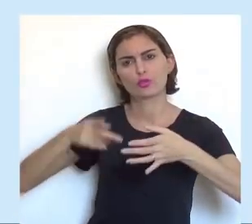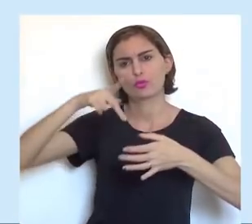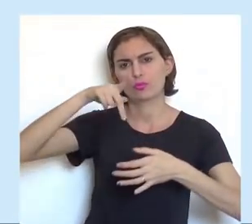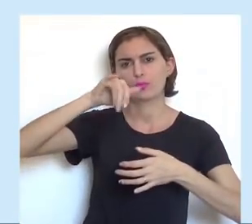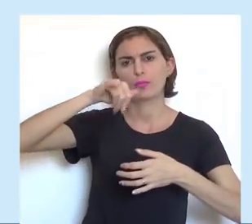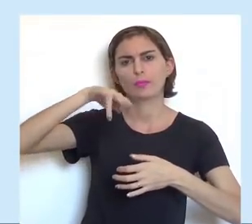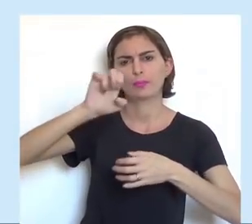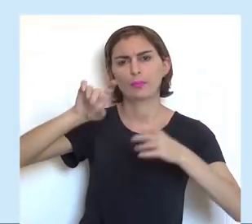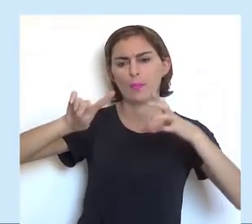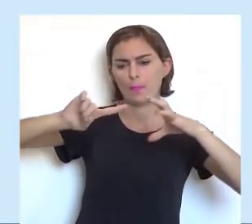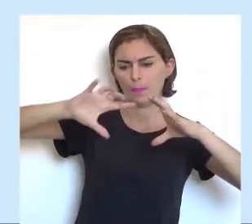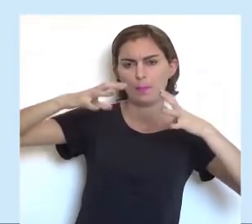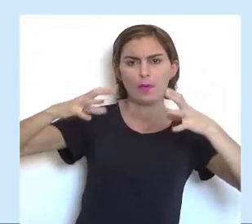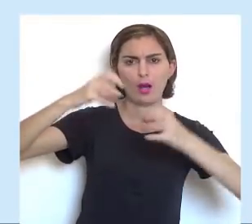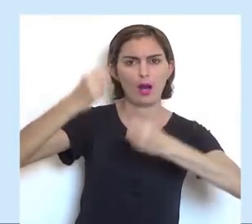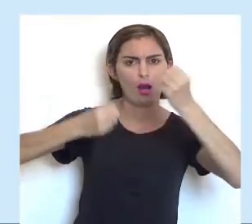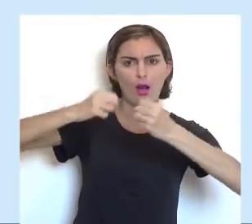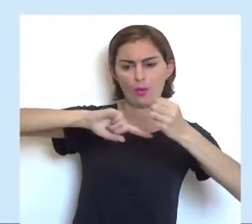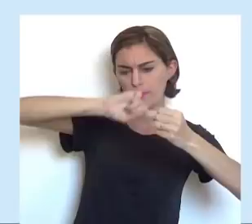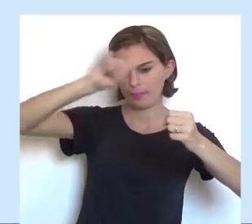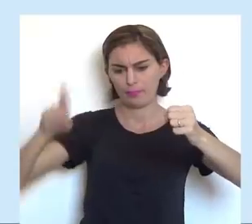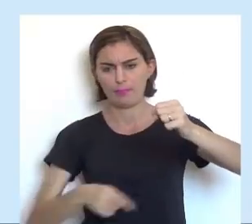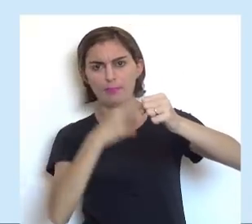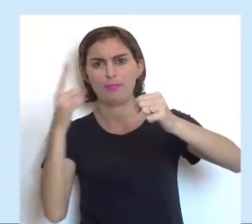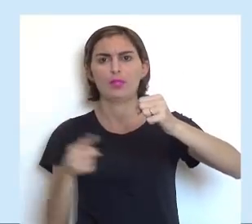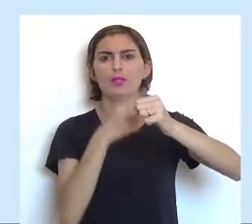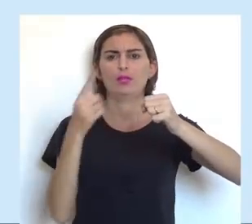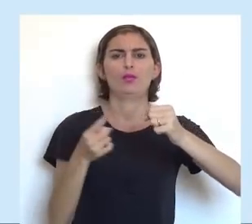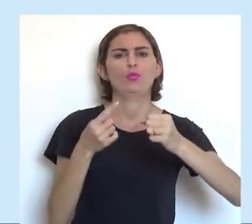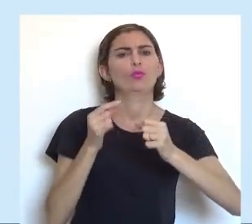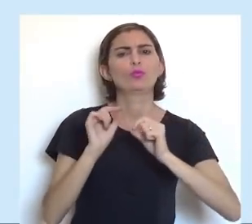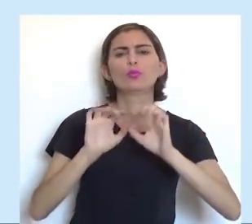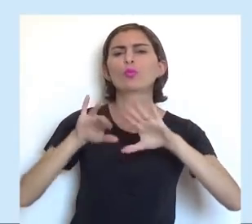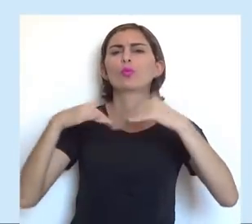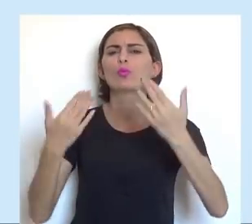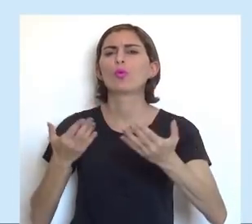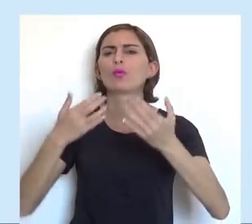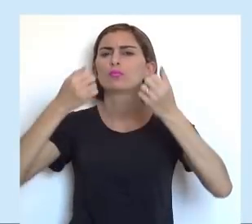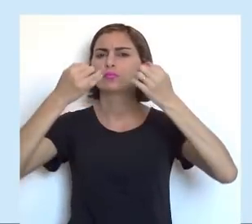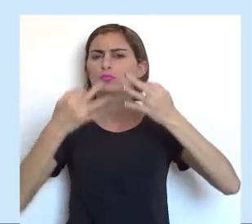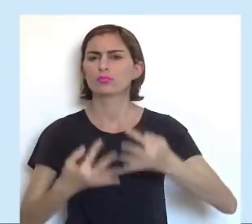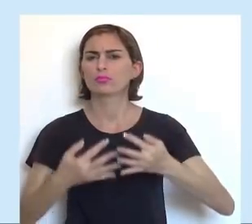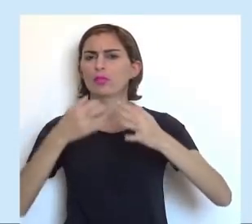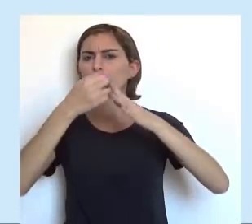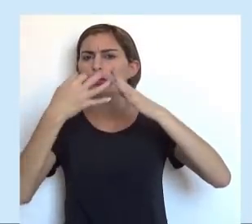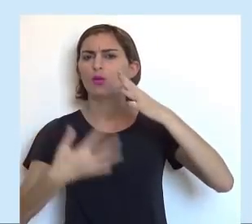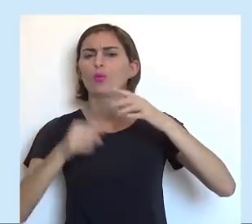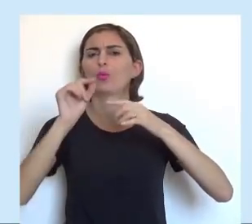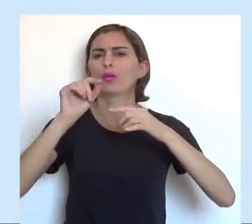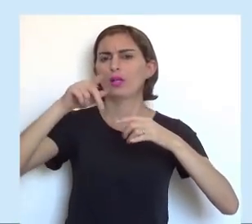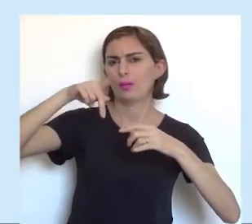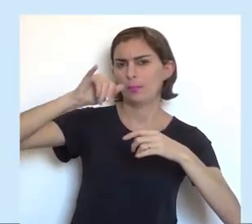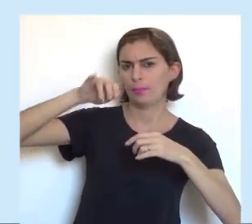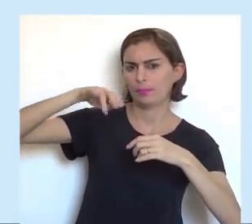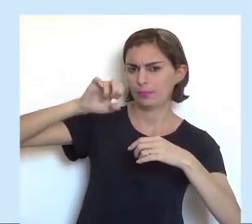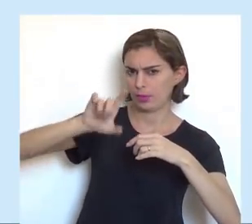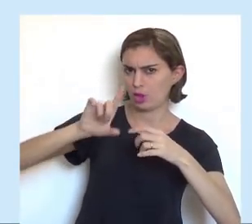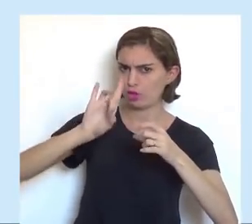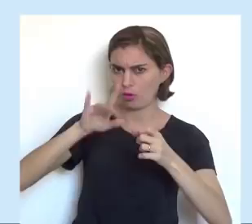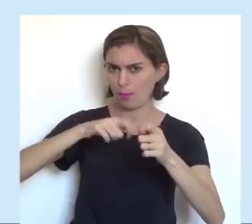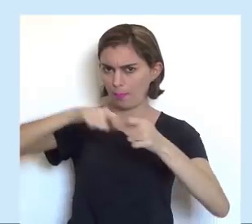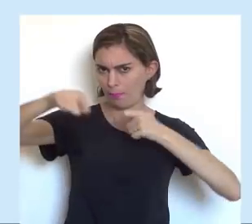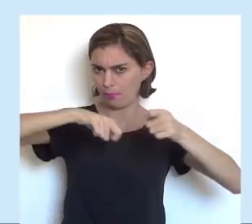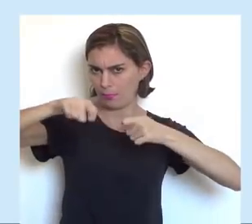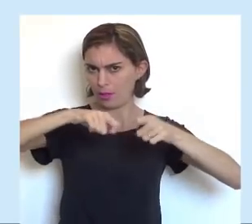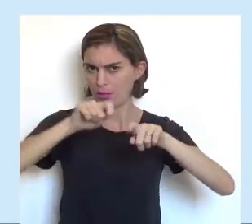que acontece conosco quando o descarte é incorreto do pneu? Qual é a definição do pneu? O que é pneu? É só aquele